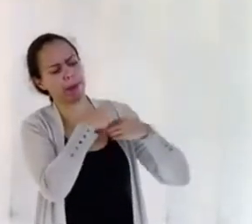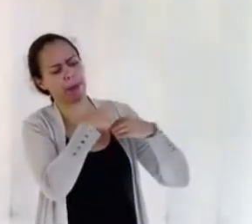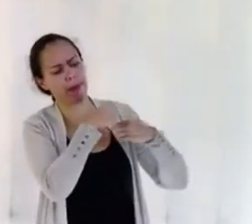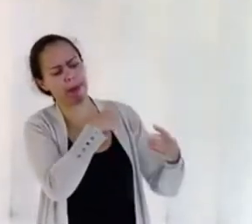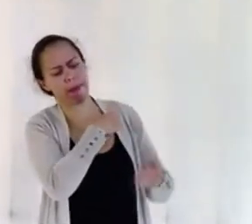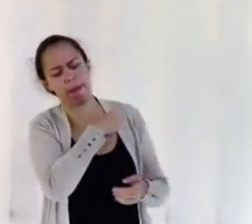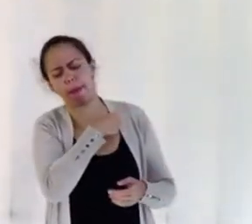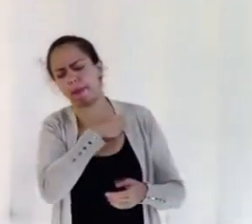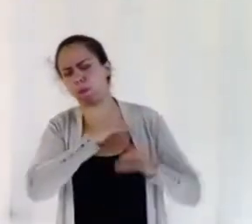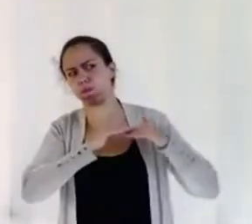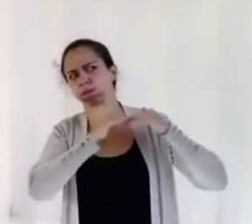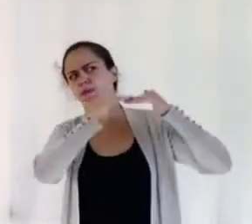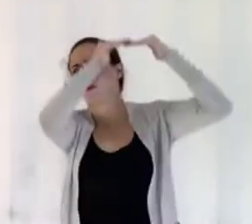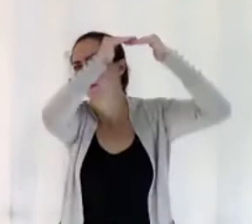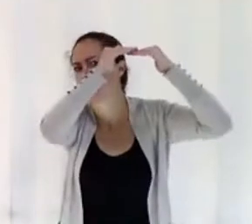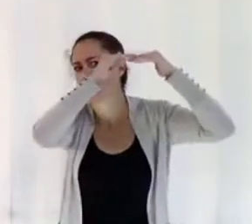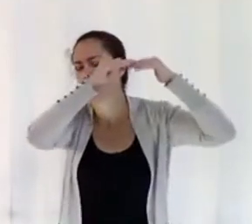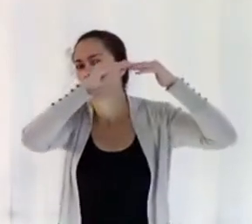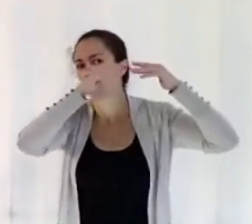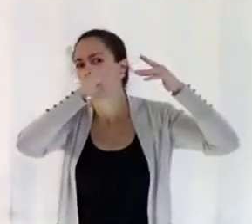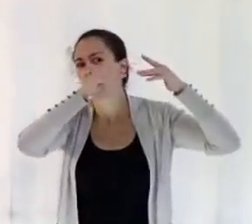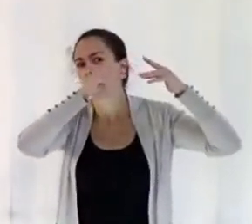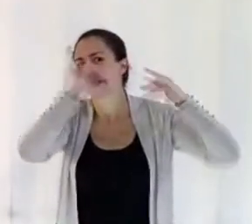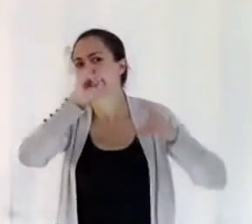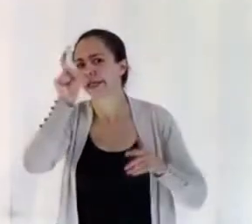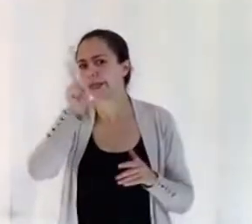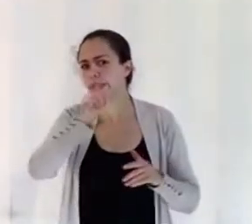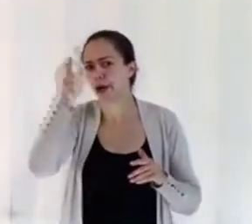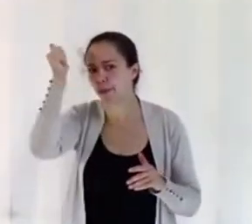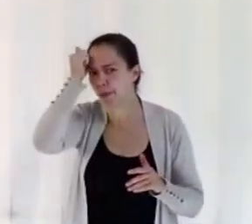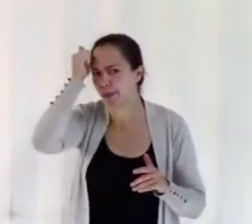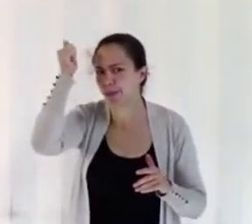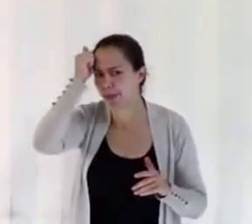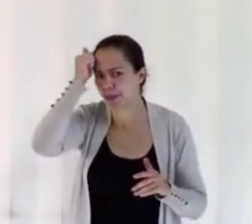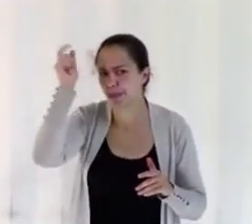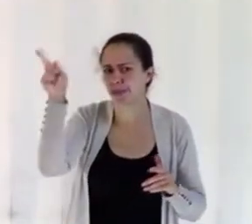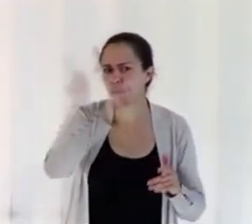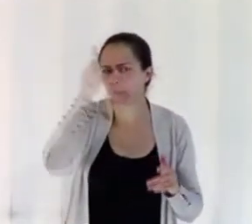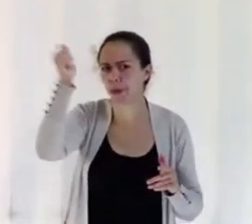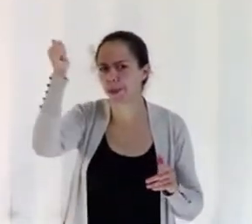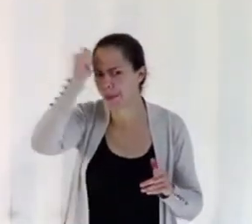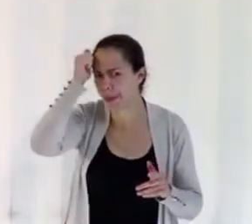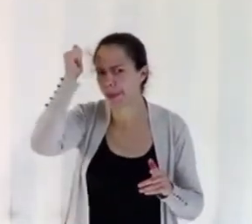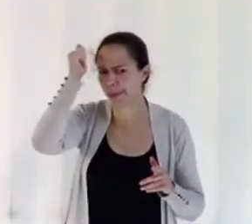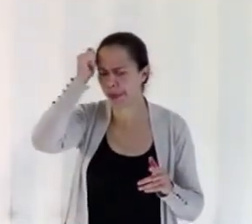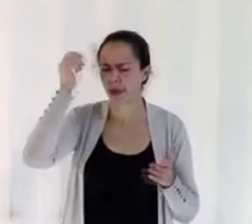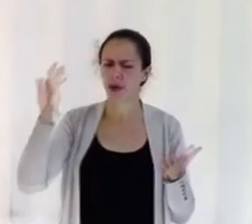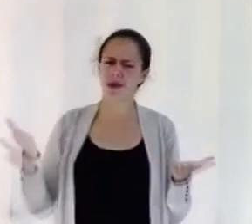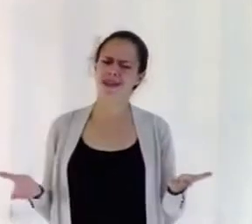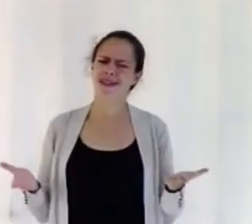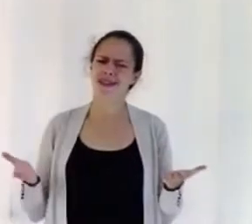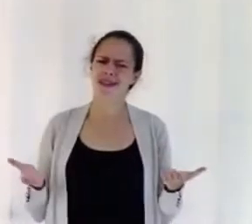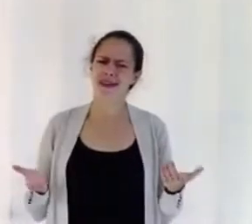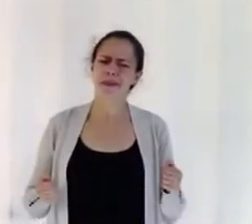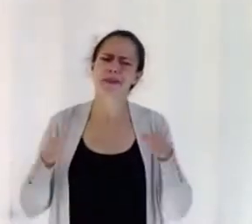Cristo, o Cristo da religião. É viver de acordo com os seus princípios, é viver de acordo